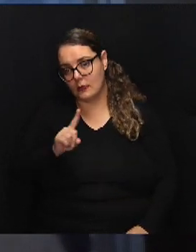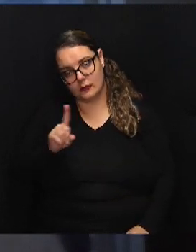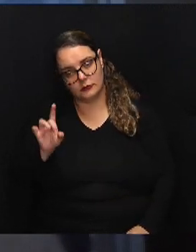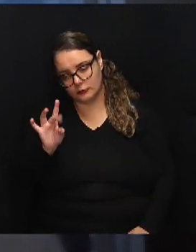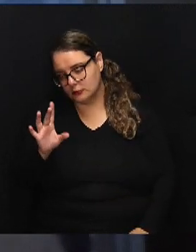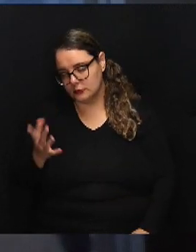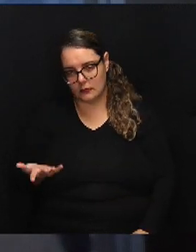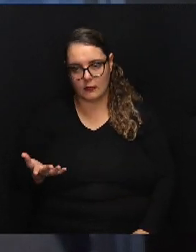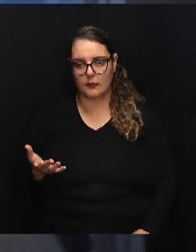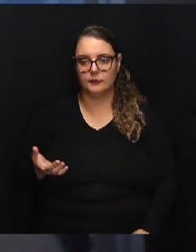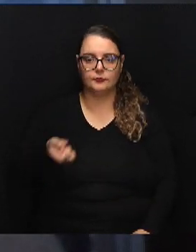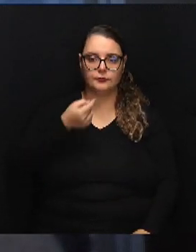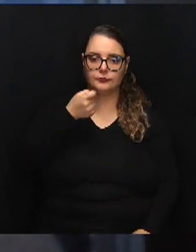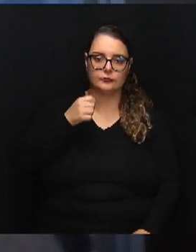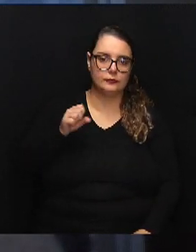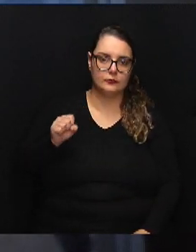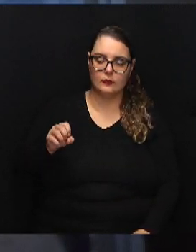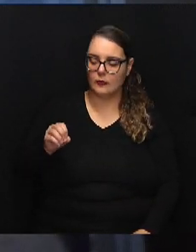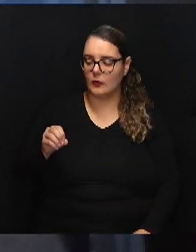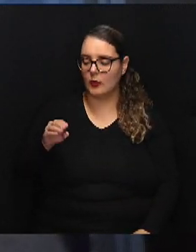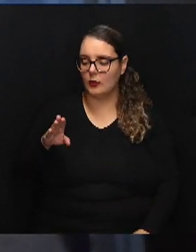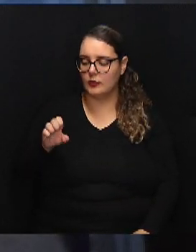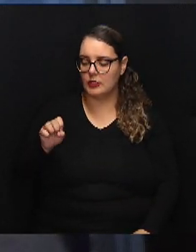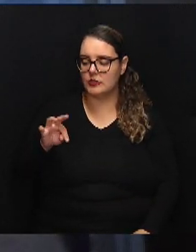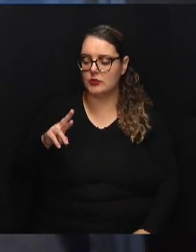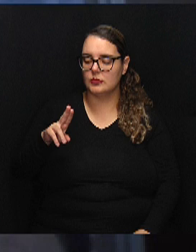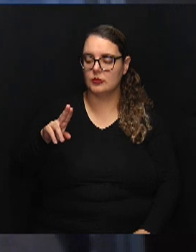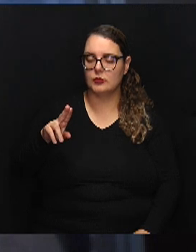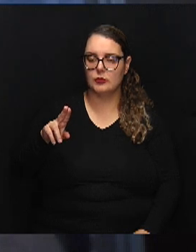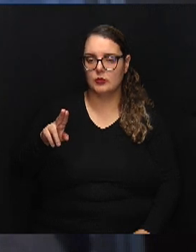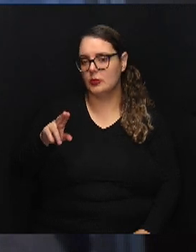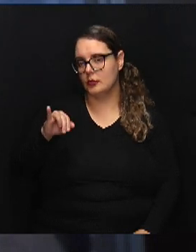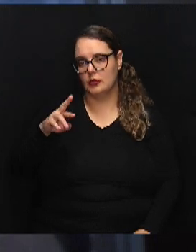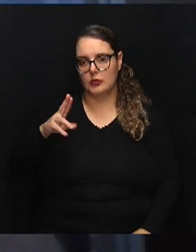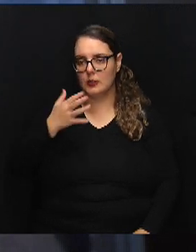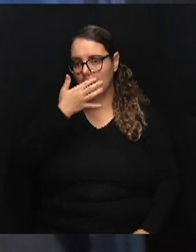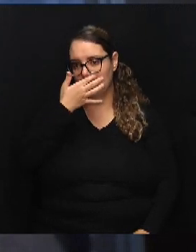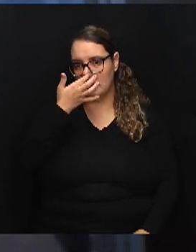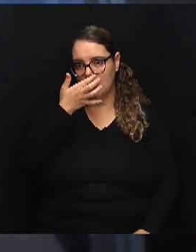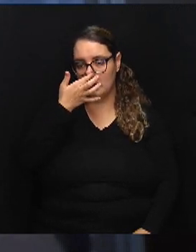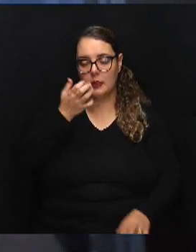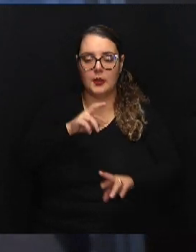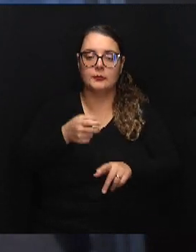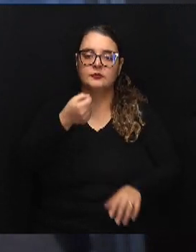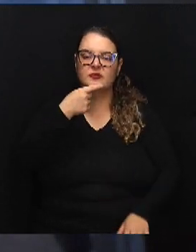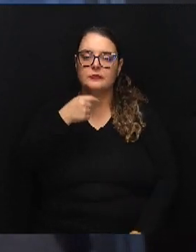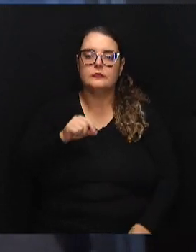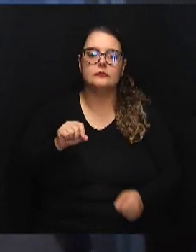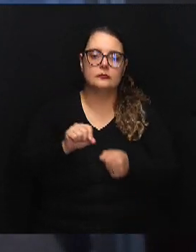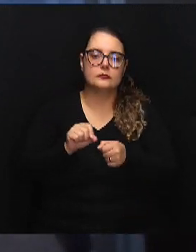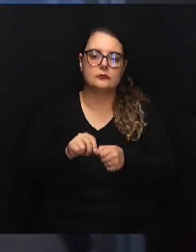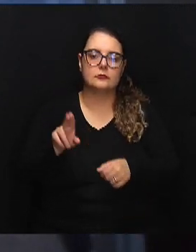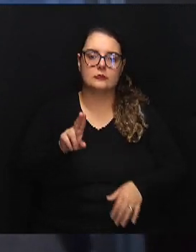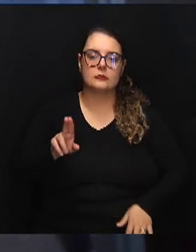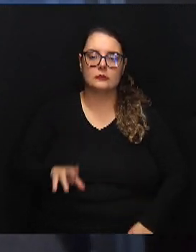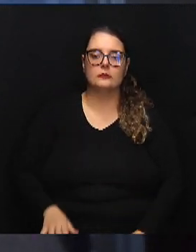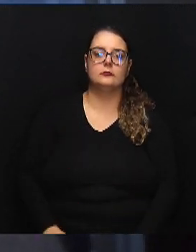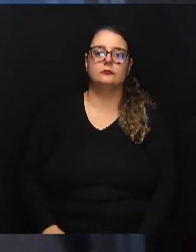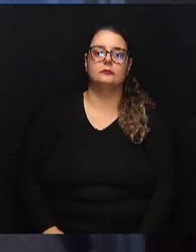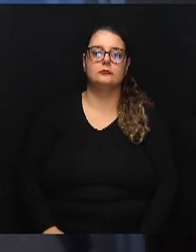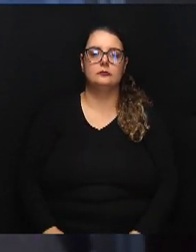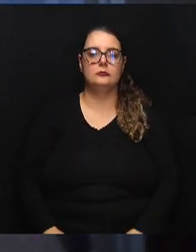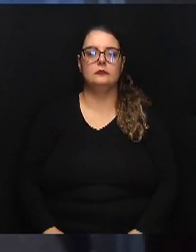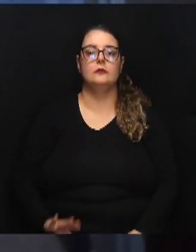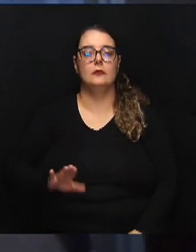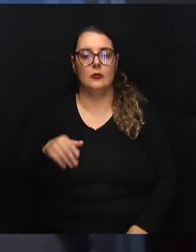só o remédio para desobstruir, nós temos vários medicamentos em que a gente faz uso, assim que a gente